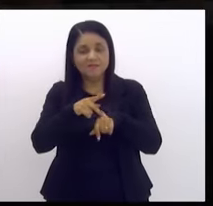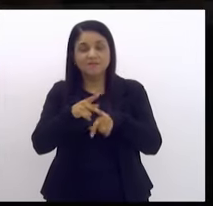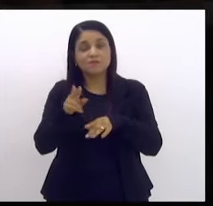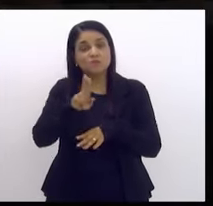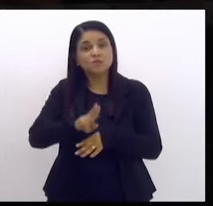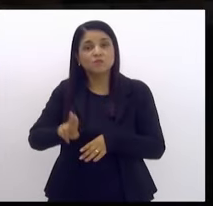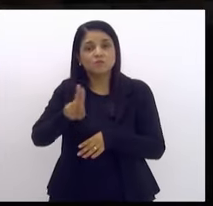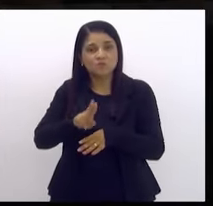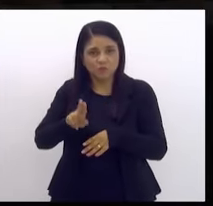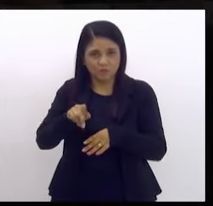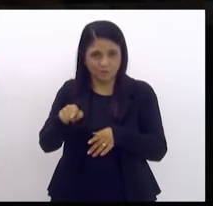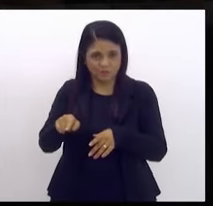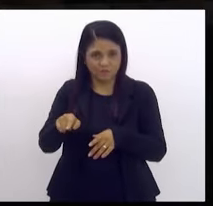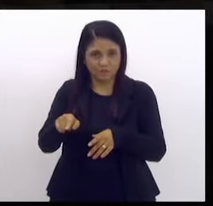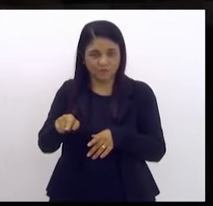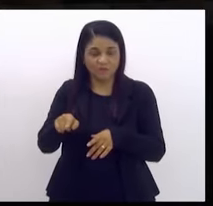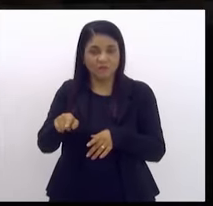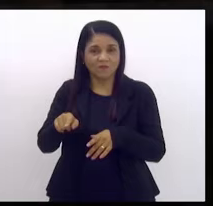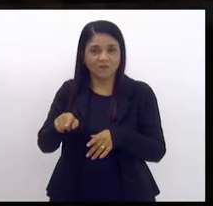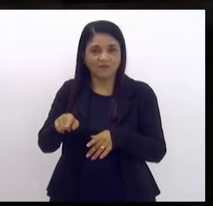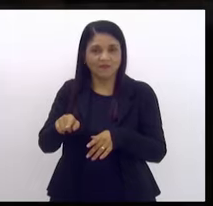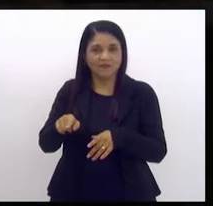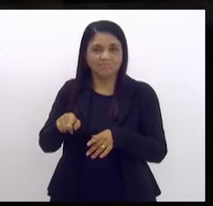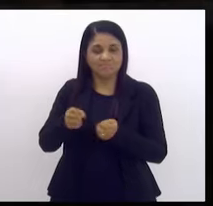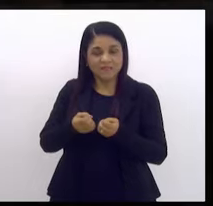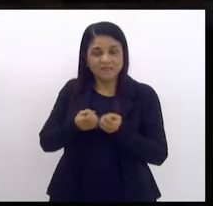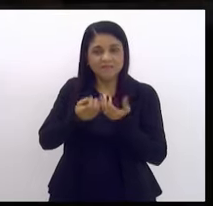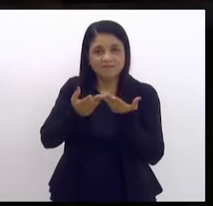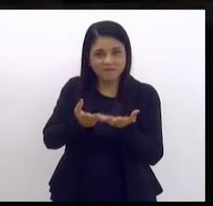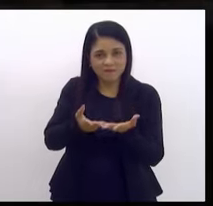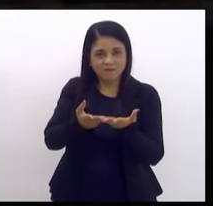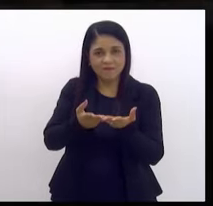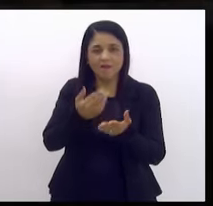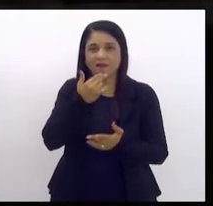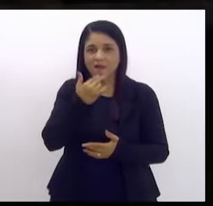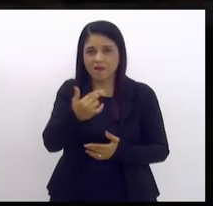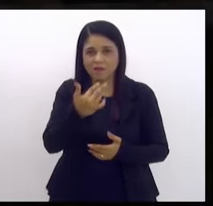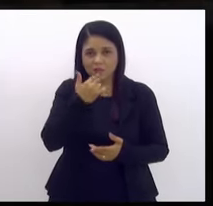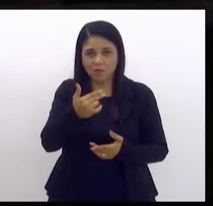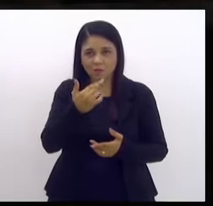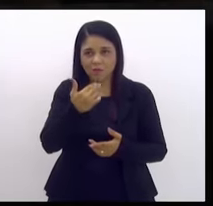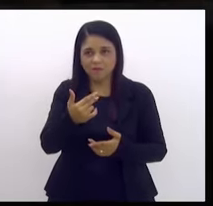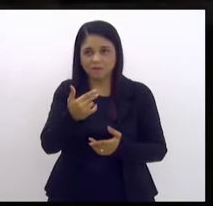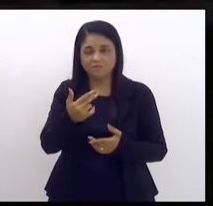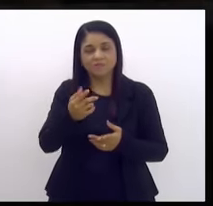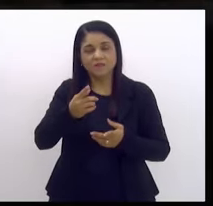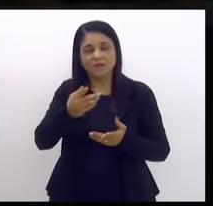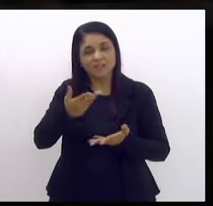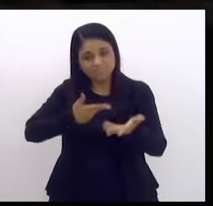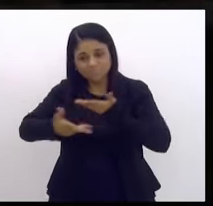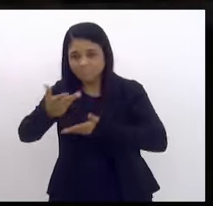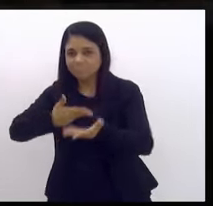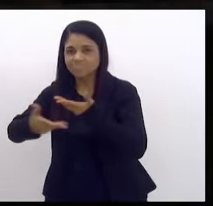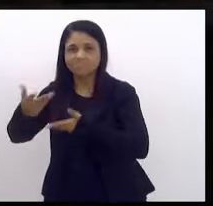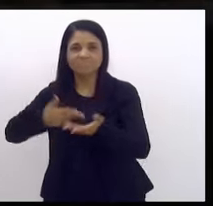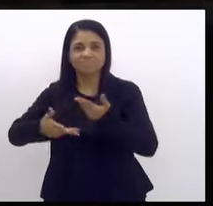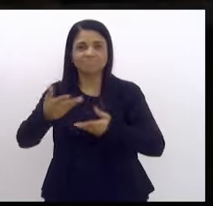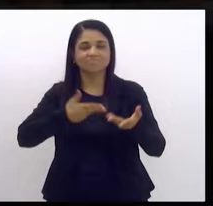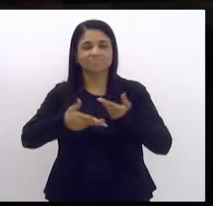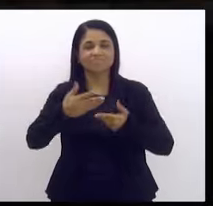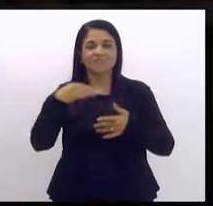é essa mobilização, é o uso que entrega para a língua a sua dinamicidade, inclusive a